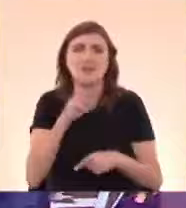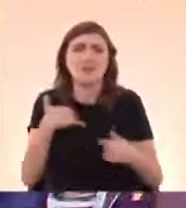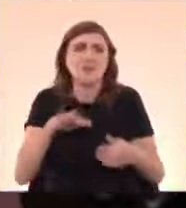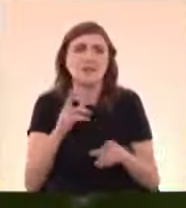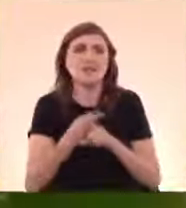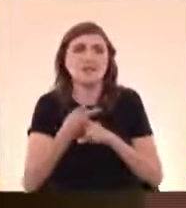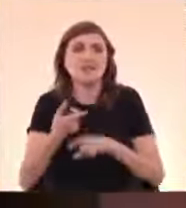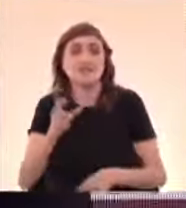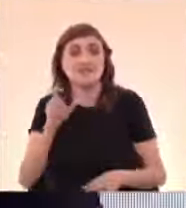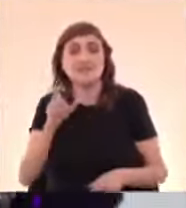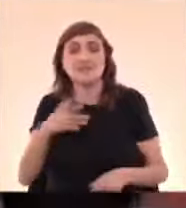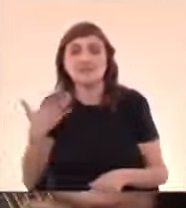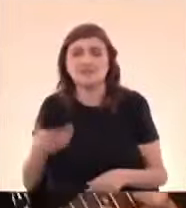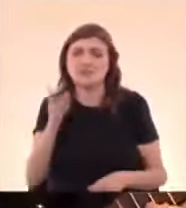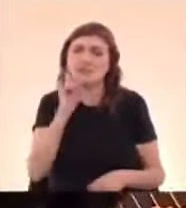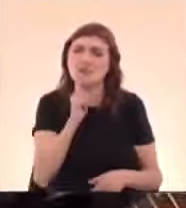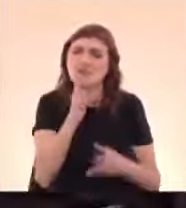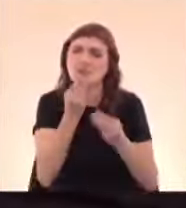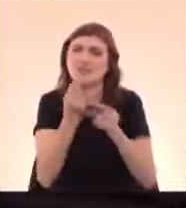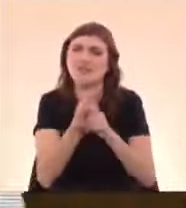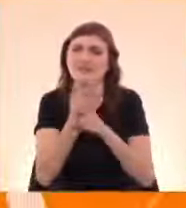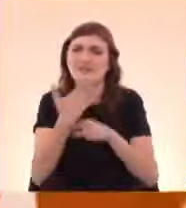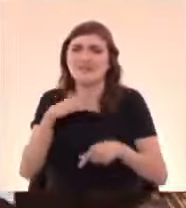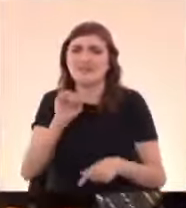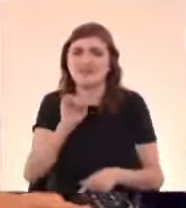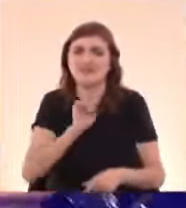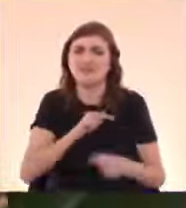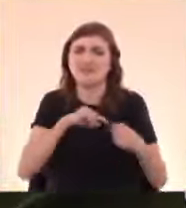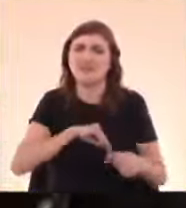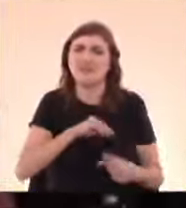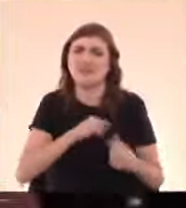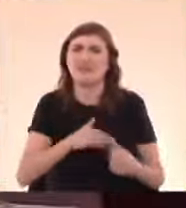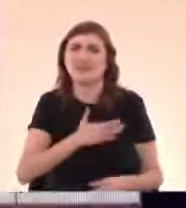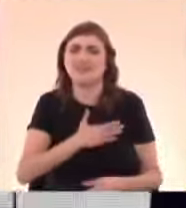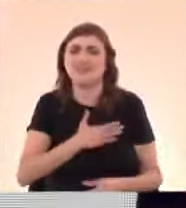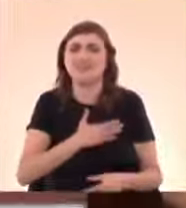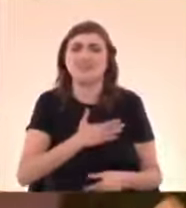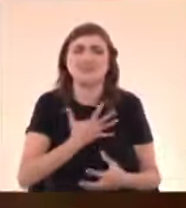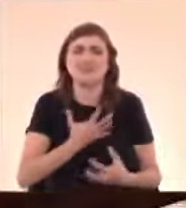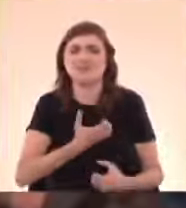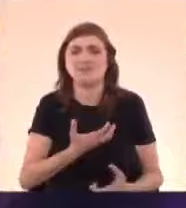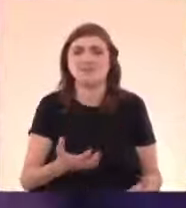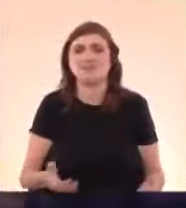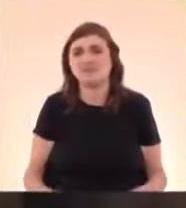tentação. Ai, ai, ai, gostosa, mexe com o meu coração.